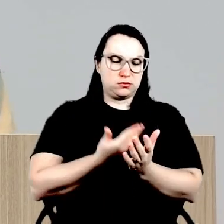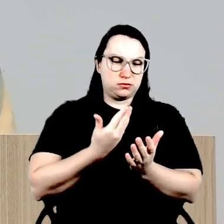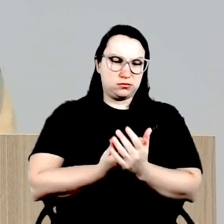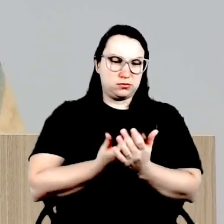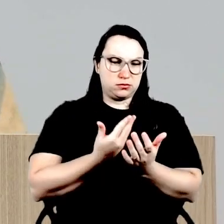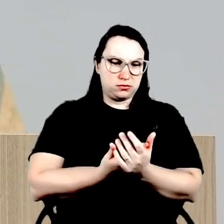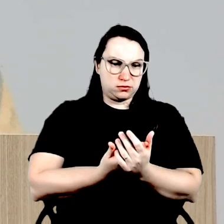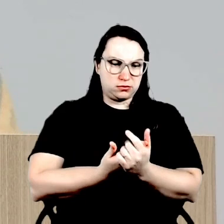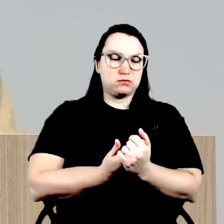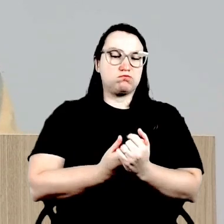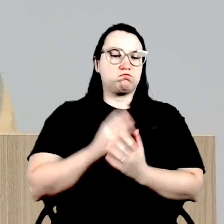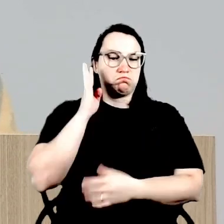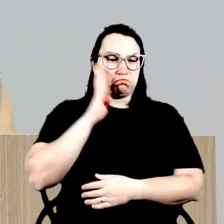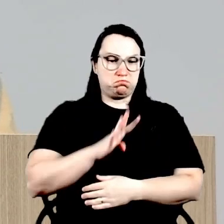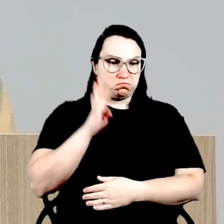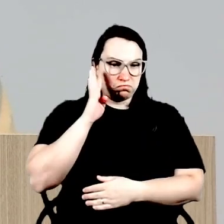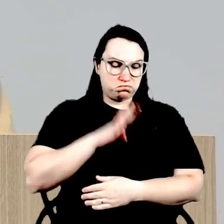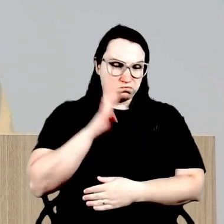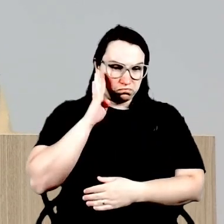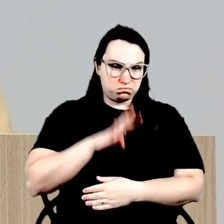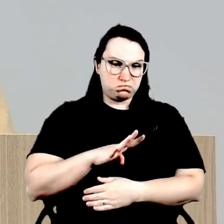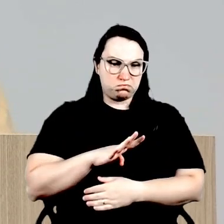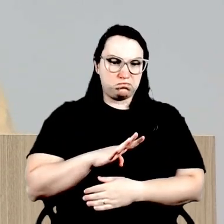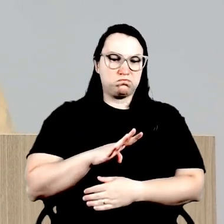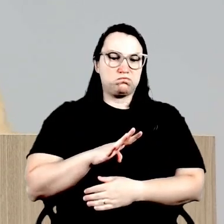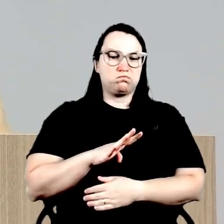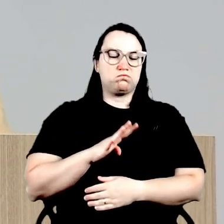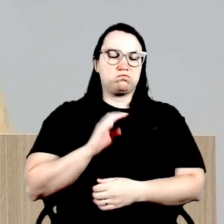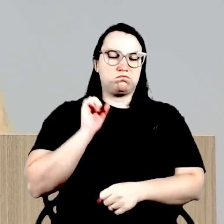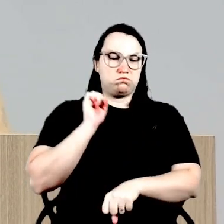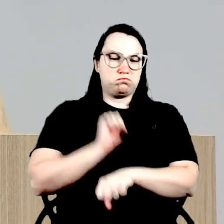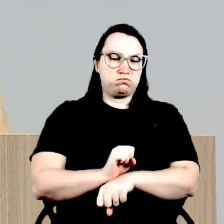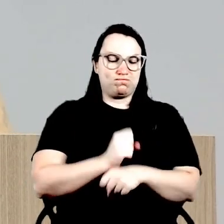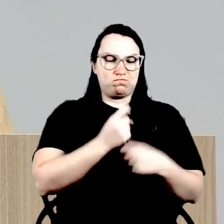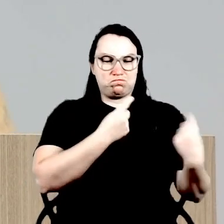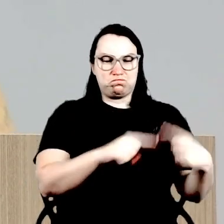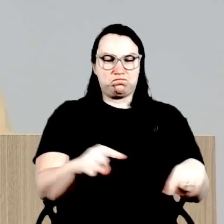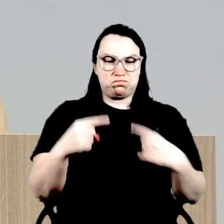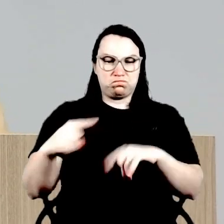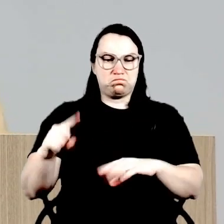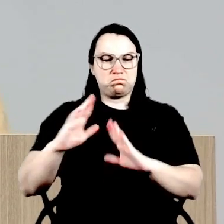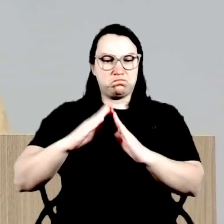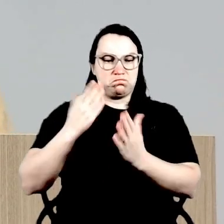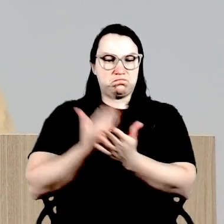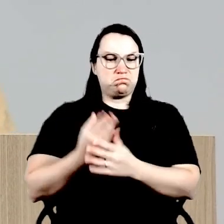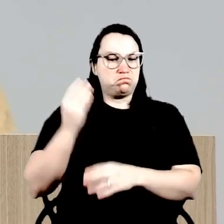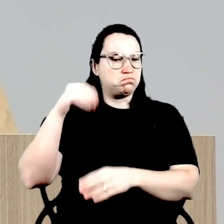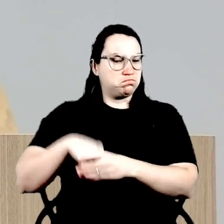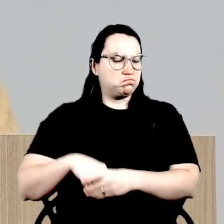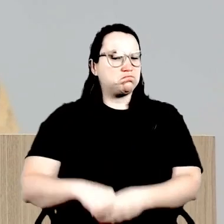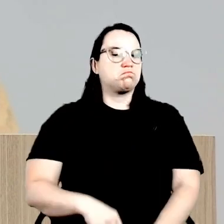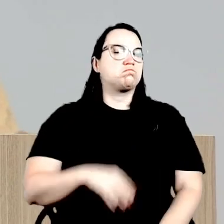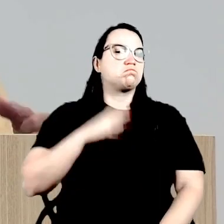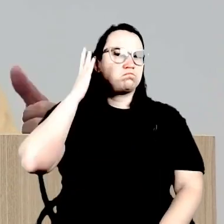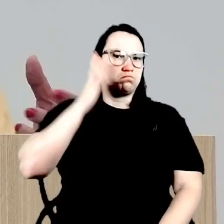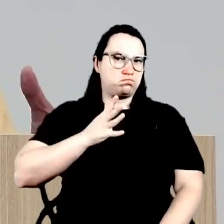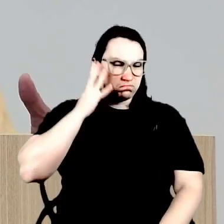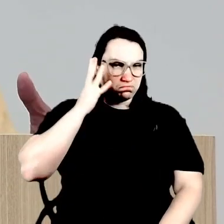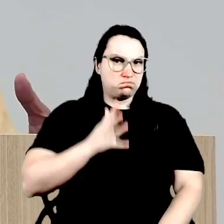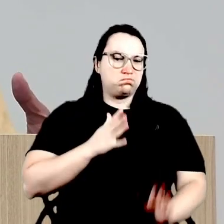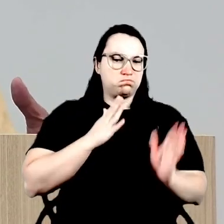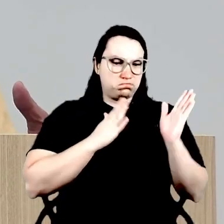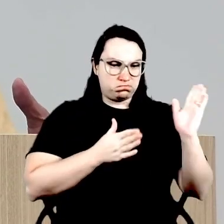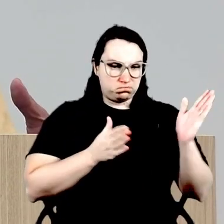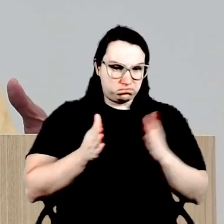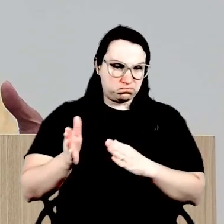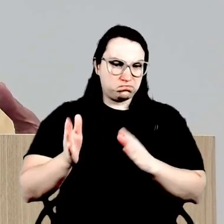bem bacana para conter o bullying nas escolas. Então, essas são palestras organizadas, juntamente com a